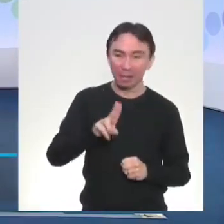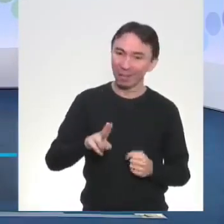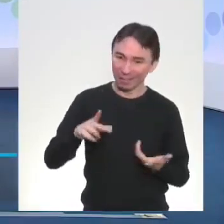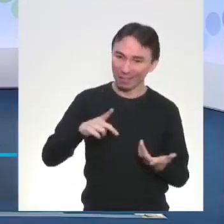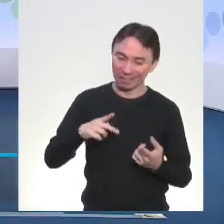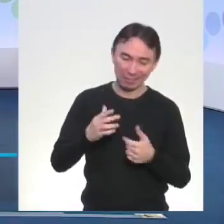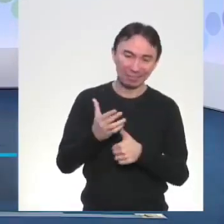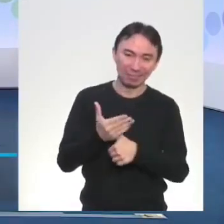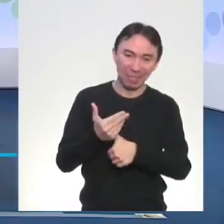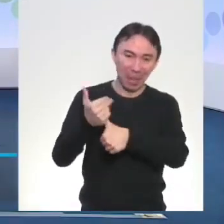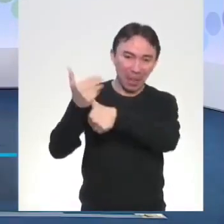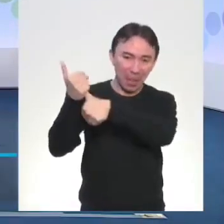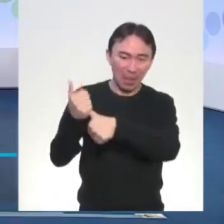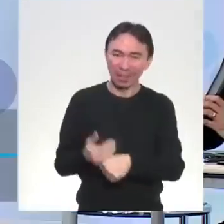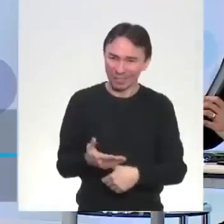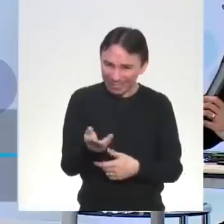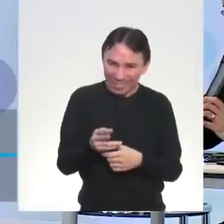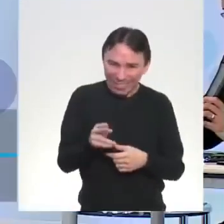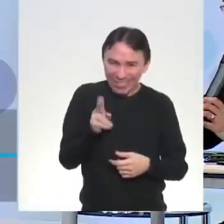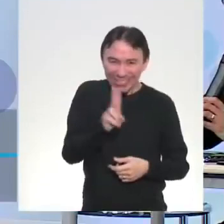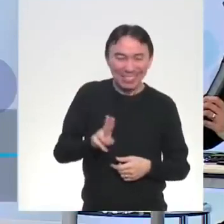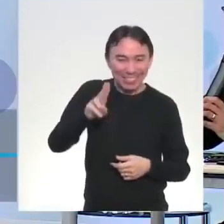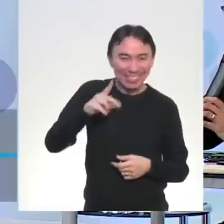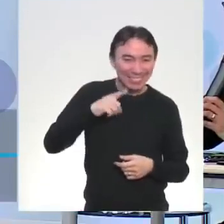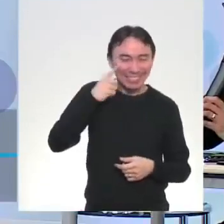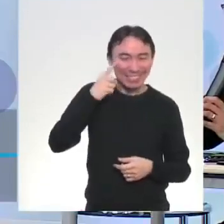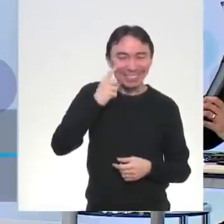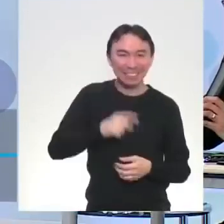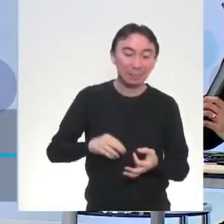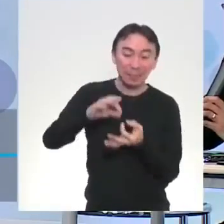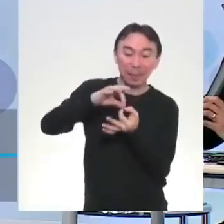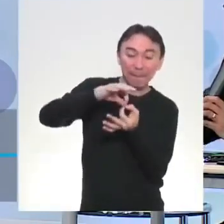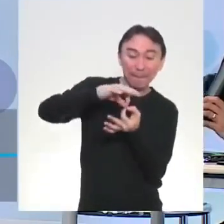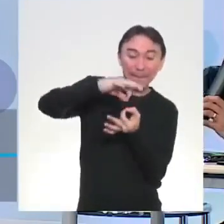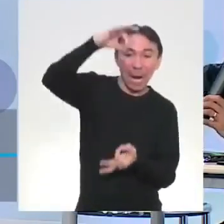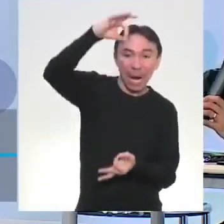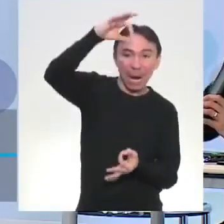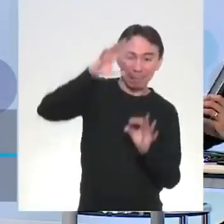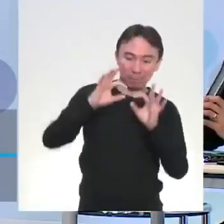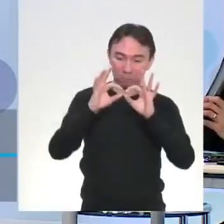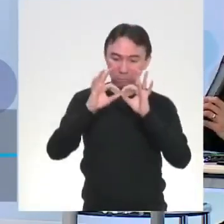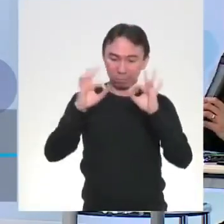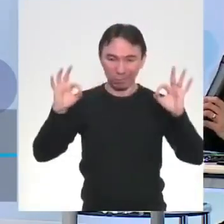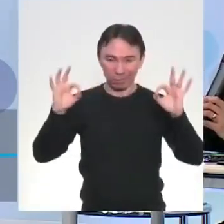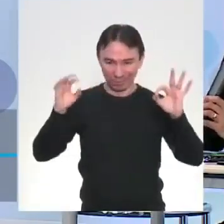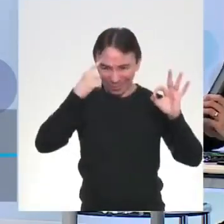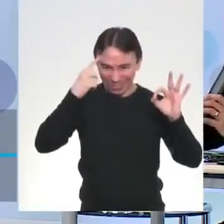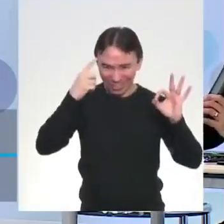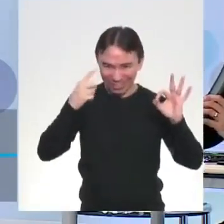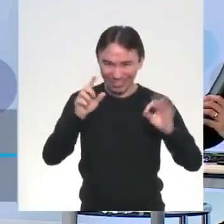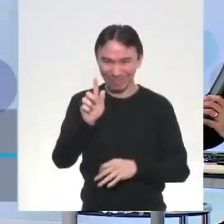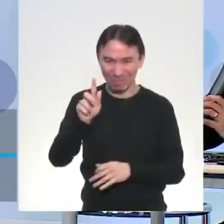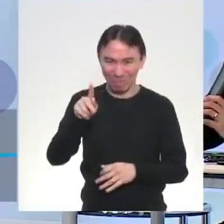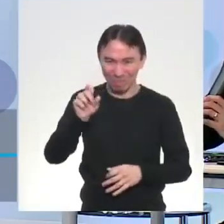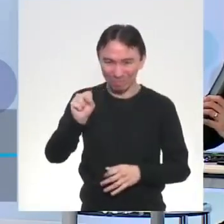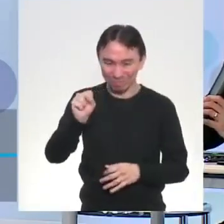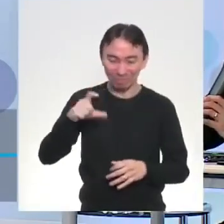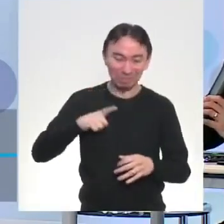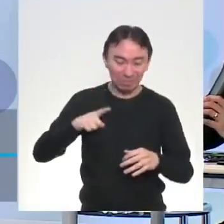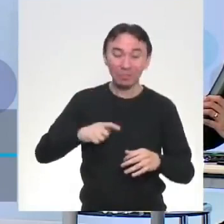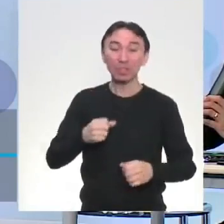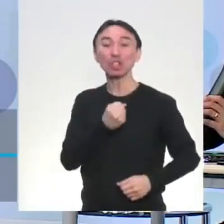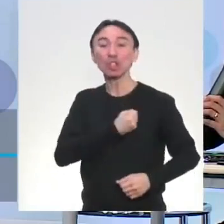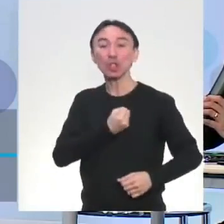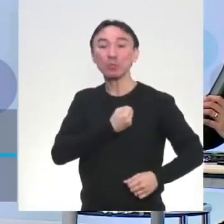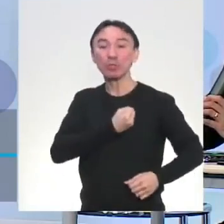também. Né? Não sei se vocês já viram isso num GPS, né? Que tem um monte de numerozinho determinando o local, né? Essas